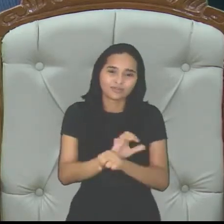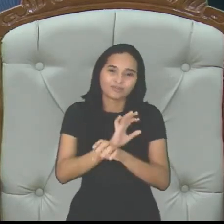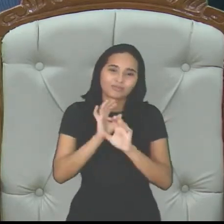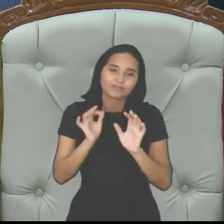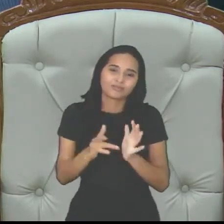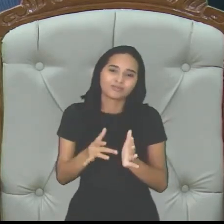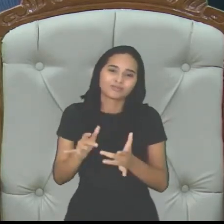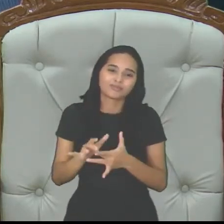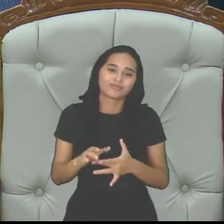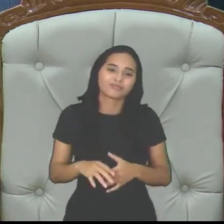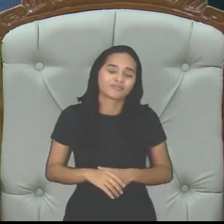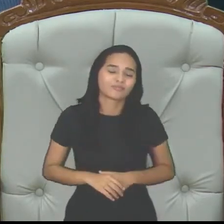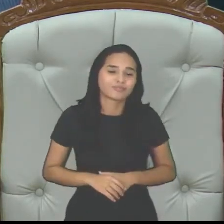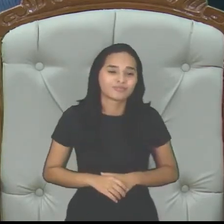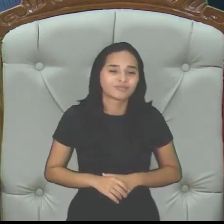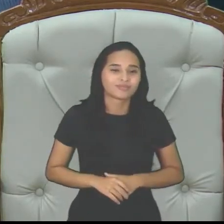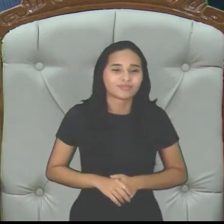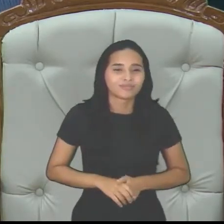Jesus.